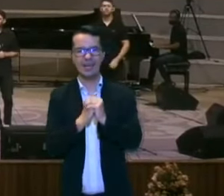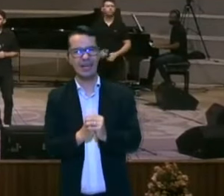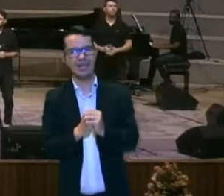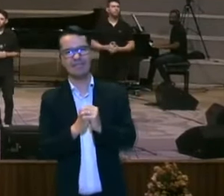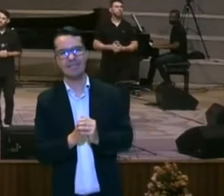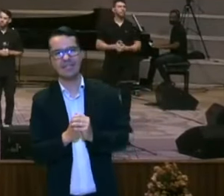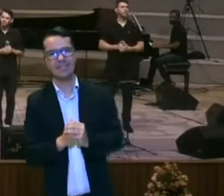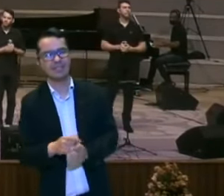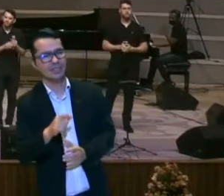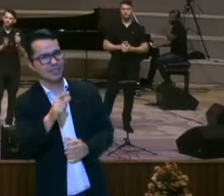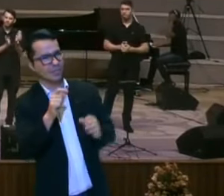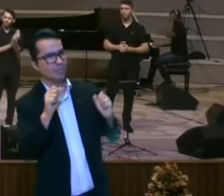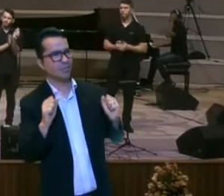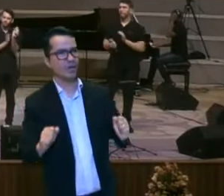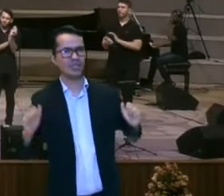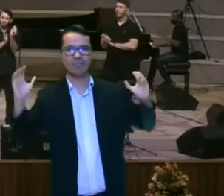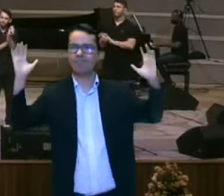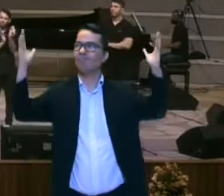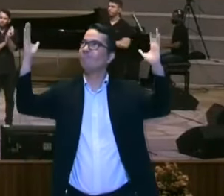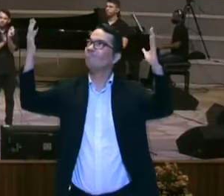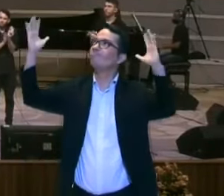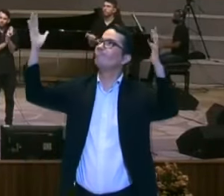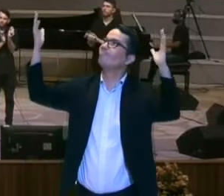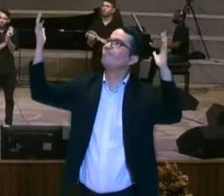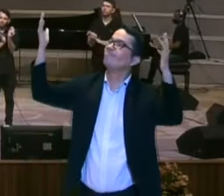Você pode aplaudir ao Senhor.